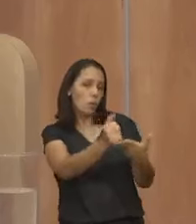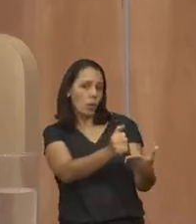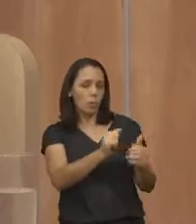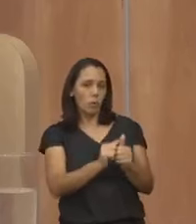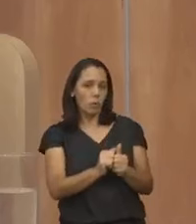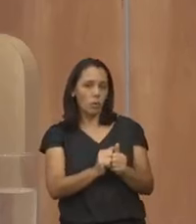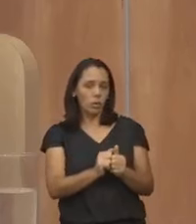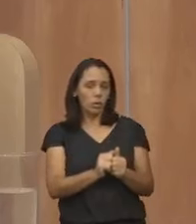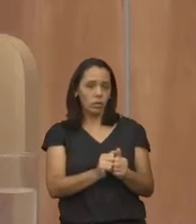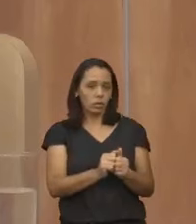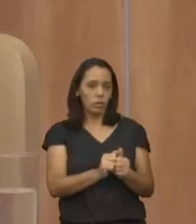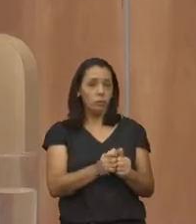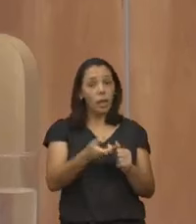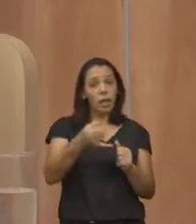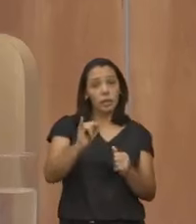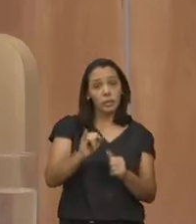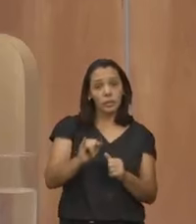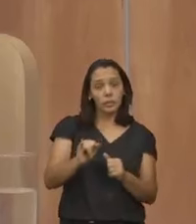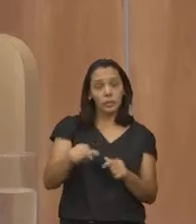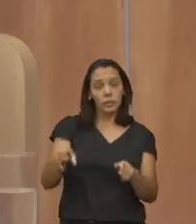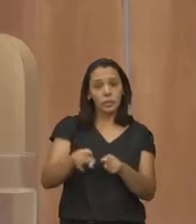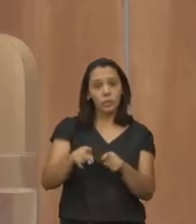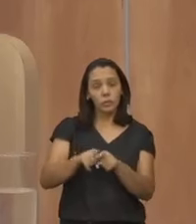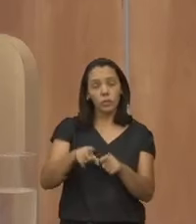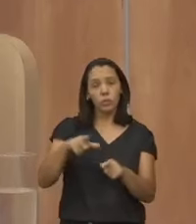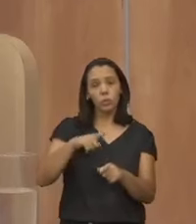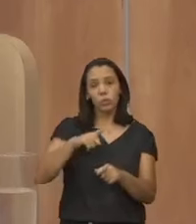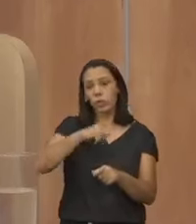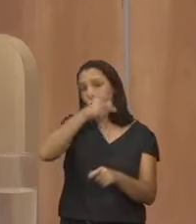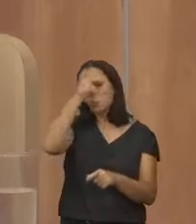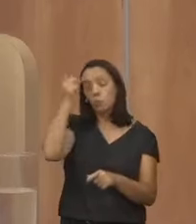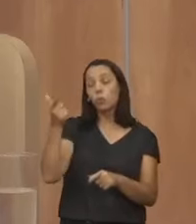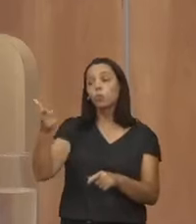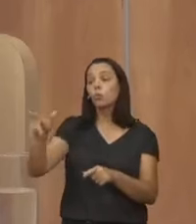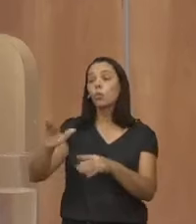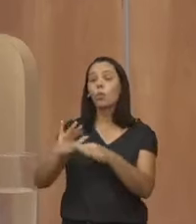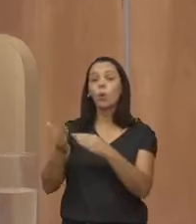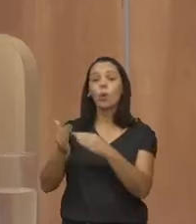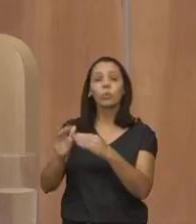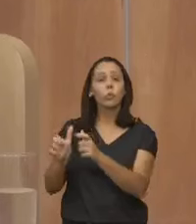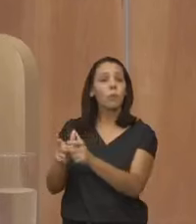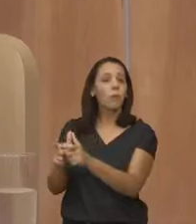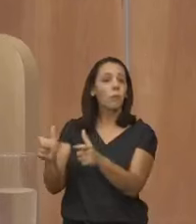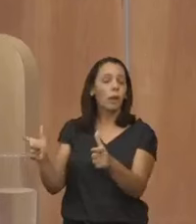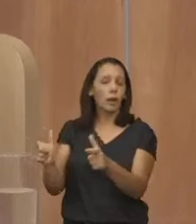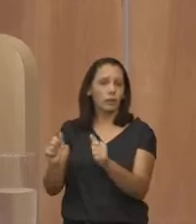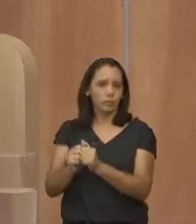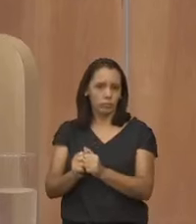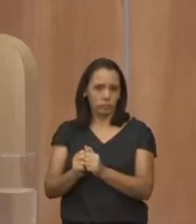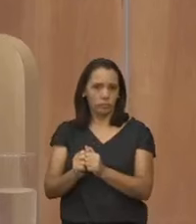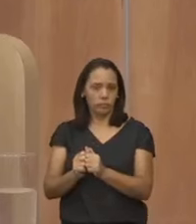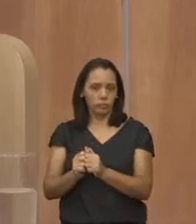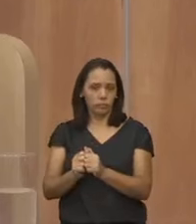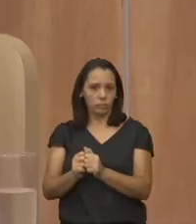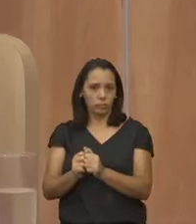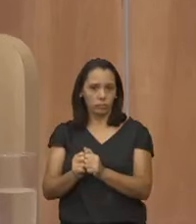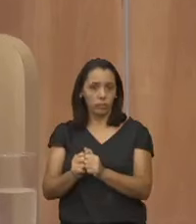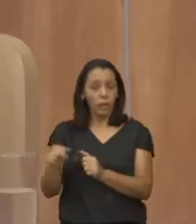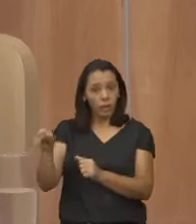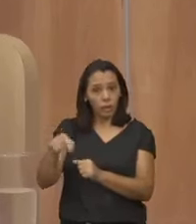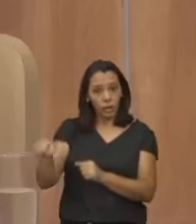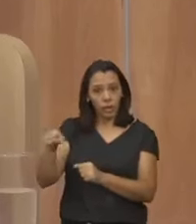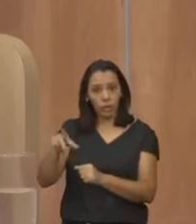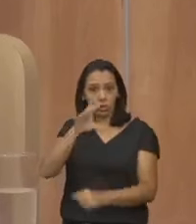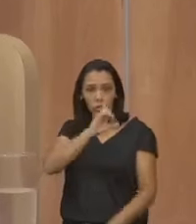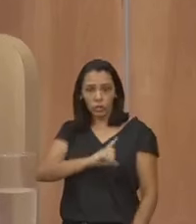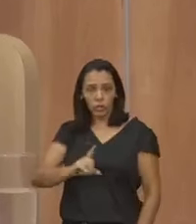se tivesse aqui desse outro lado lotados moradores do Santa Paula, do Rio Comprido, será que essas pessoas têm menos direito do